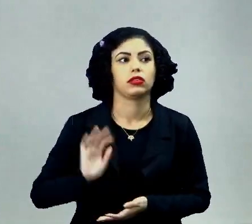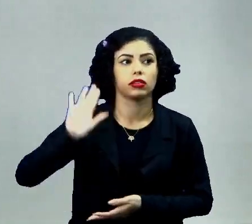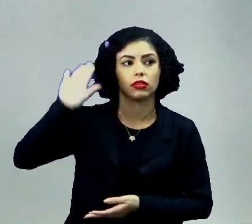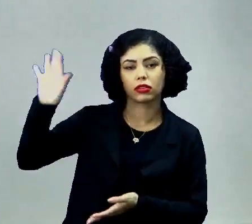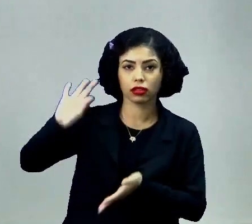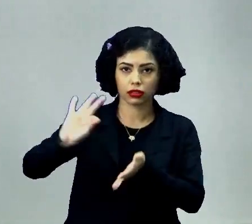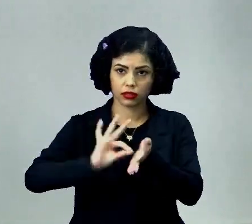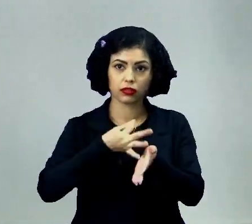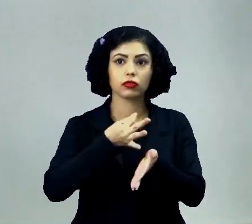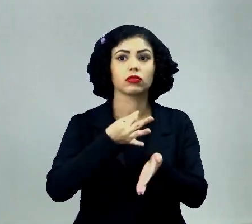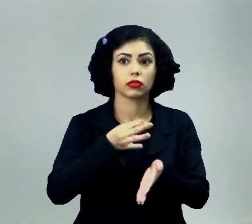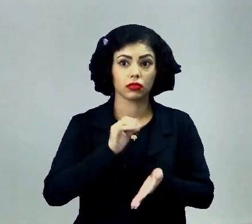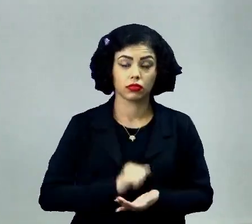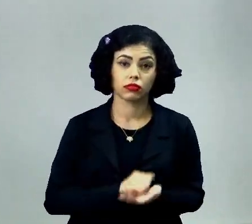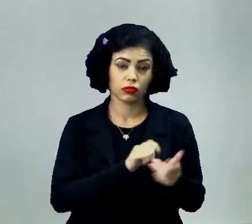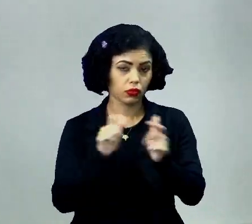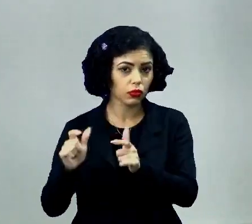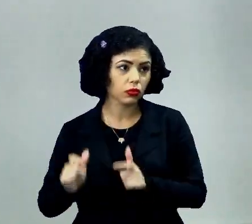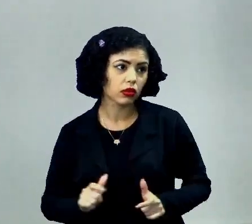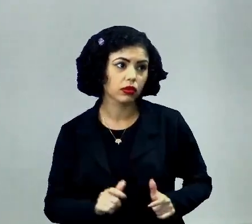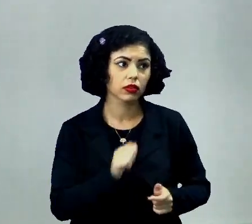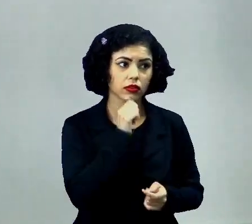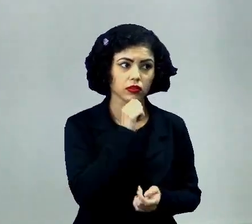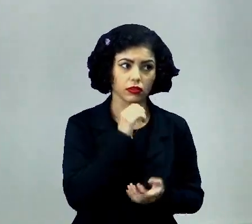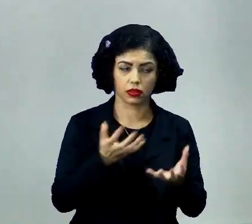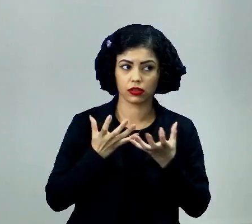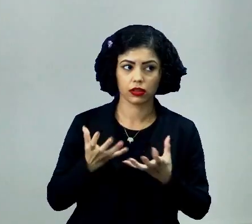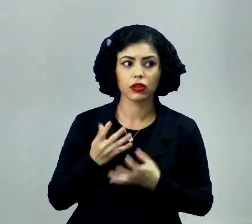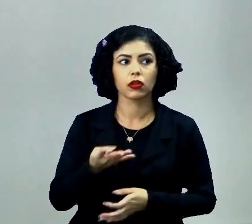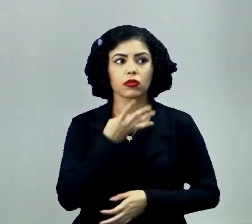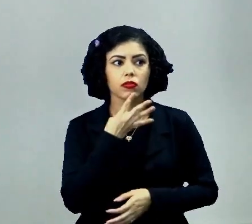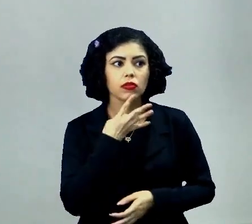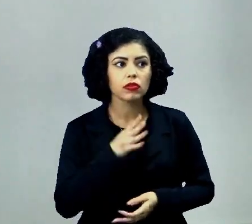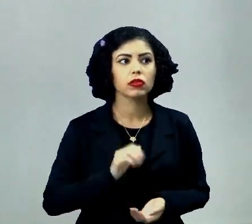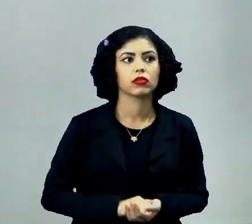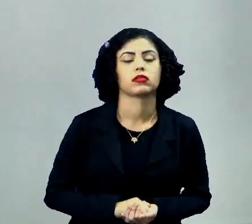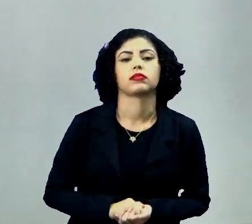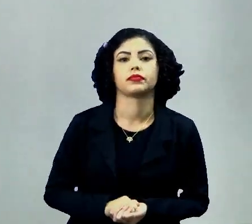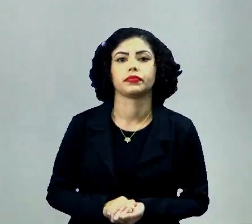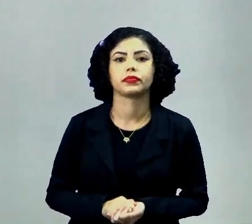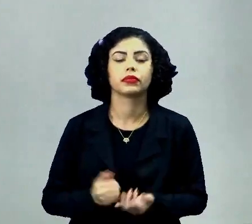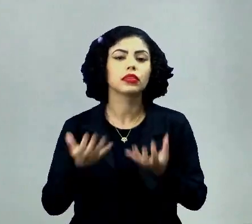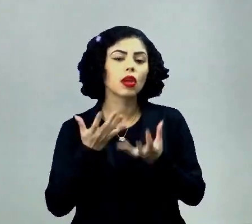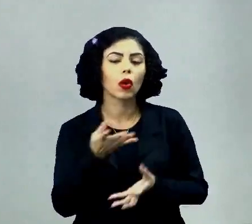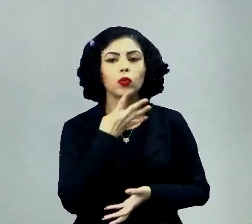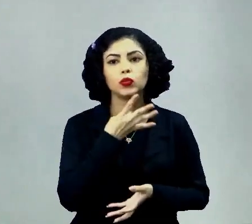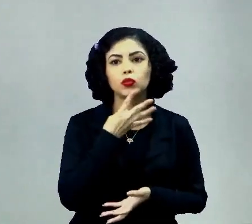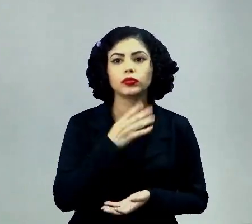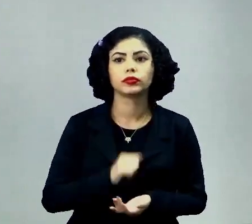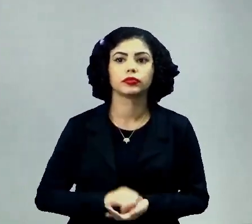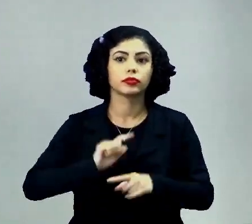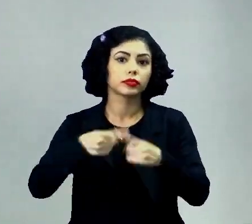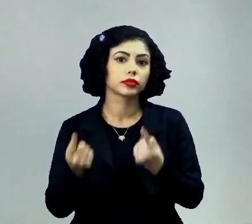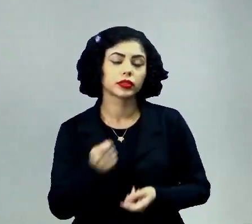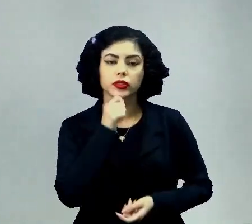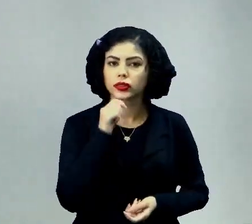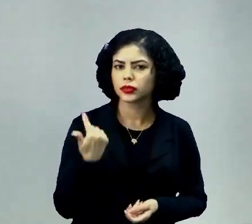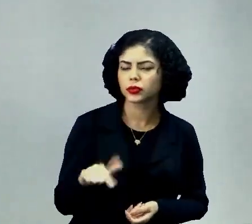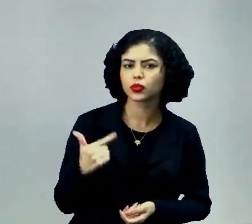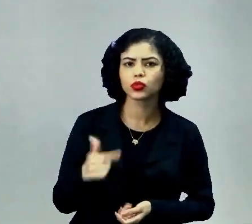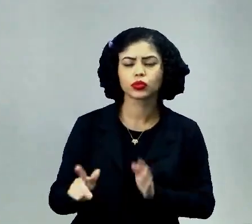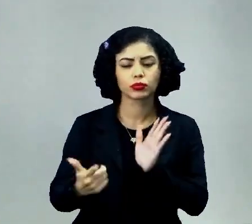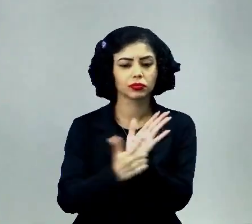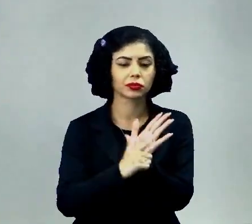deixar registrado os lugares, que ele queria conhecer, que ele já teria conhecido ou queria conhecer, mas aí não tinha